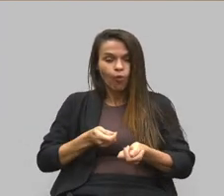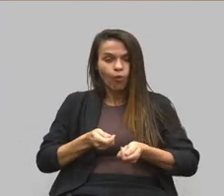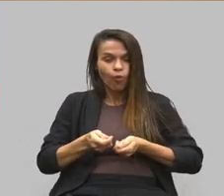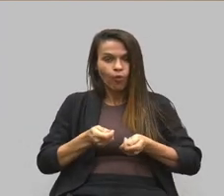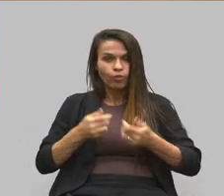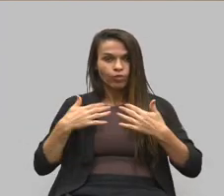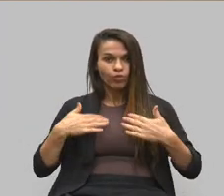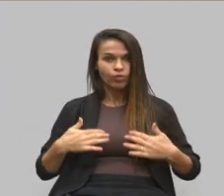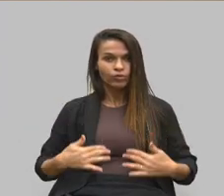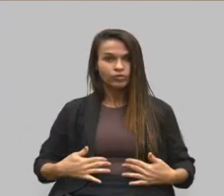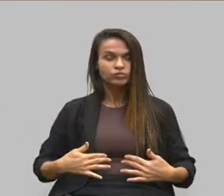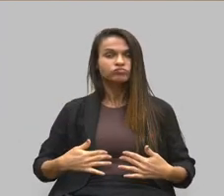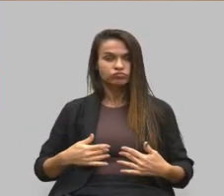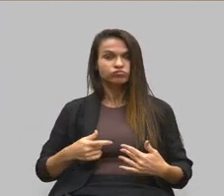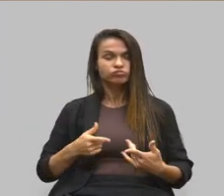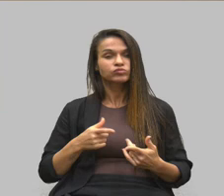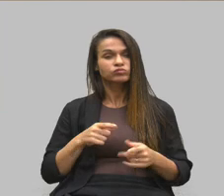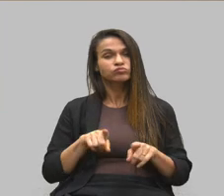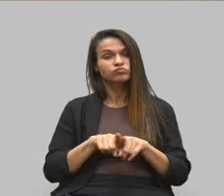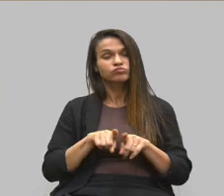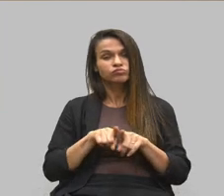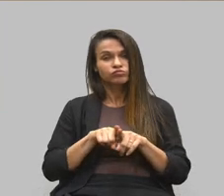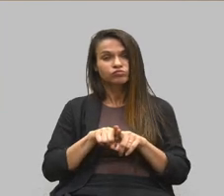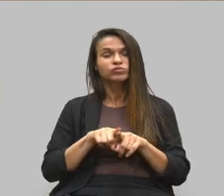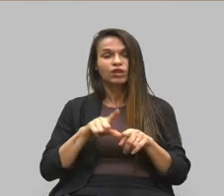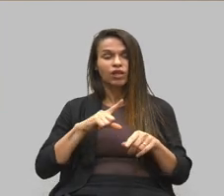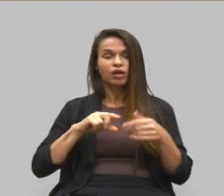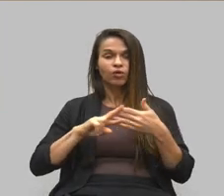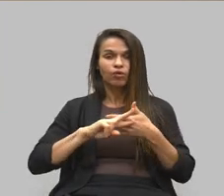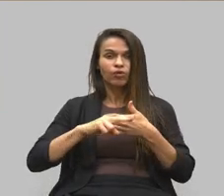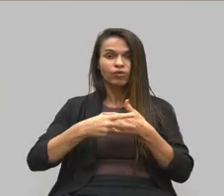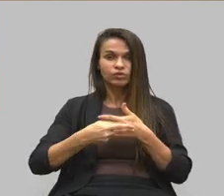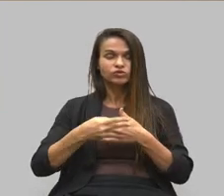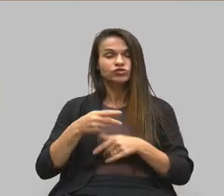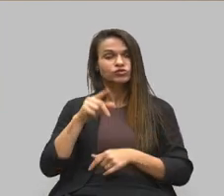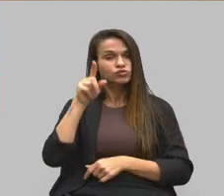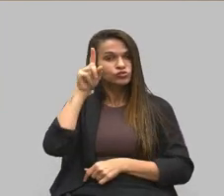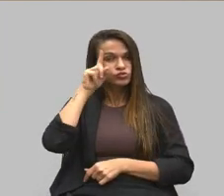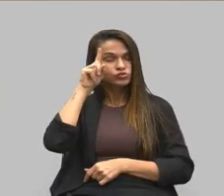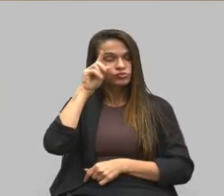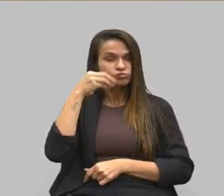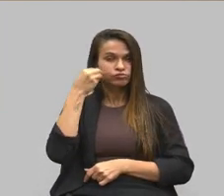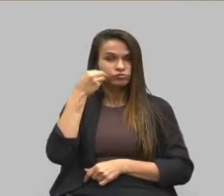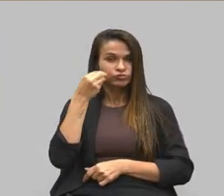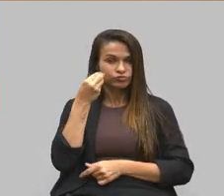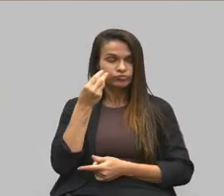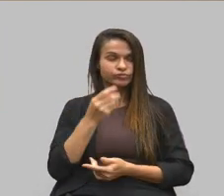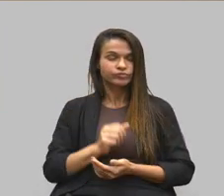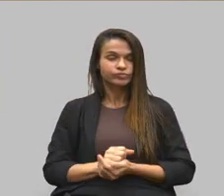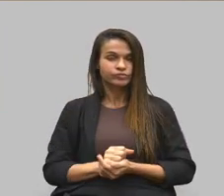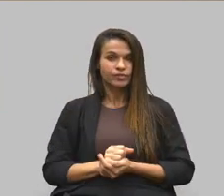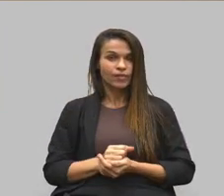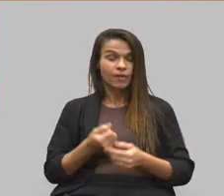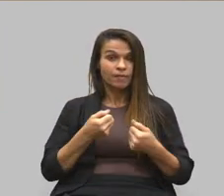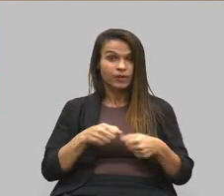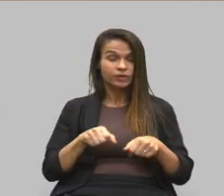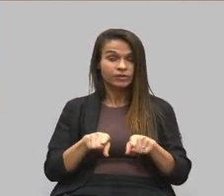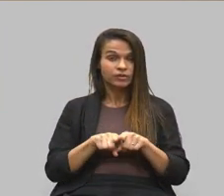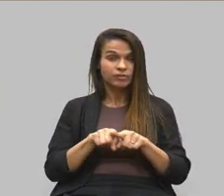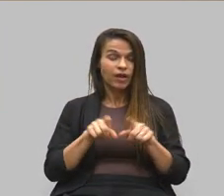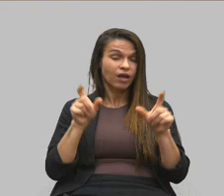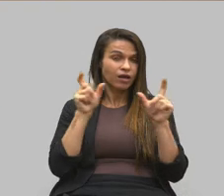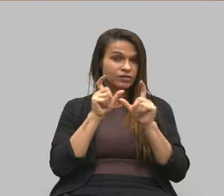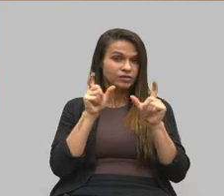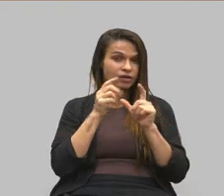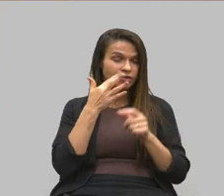só repercute nas atividades do dia a dia sobre diversos domínios e o que a gente tem que também se alertar é que não só